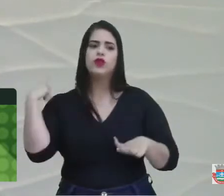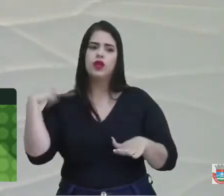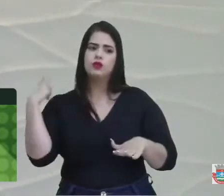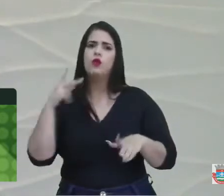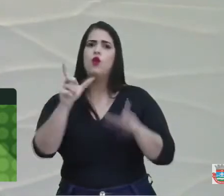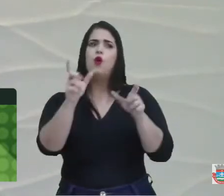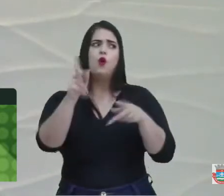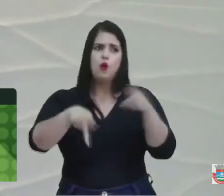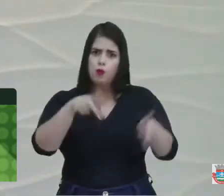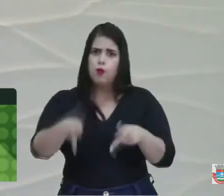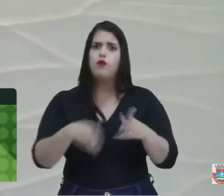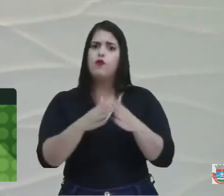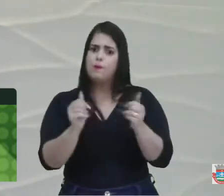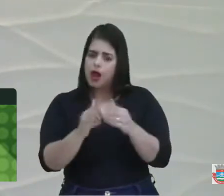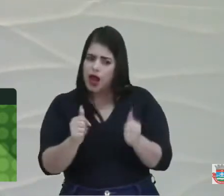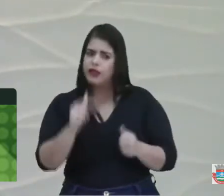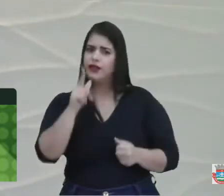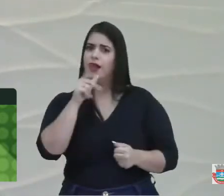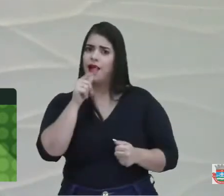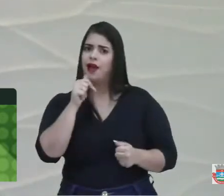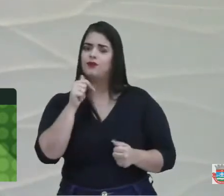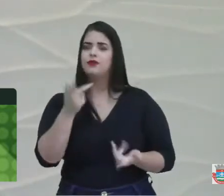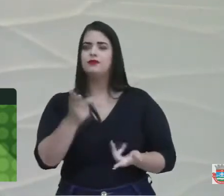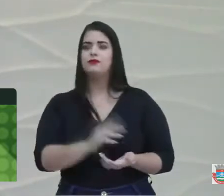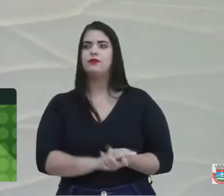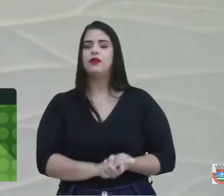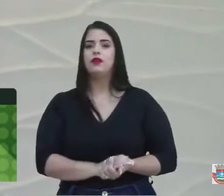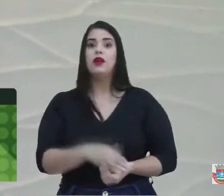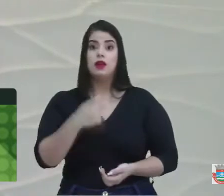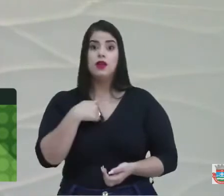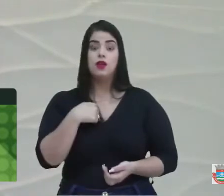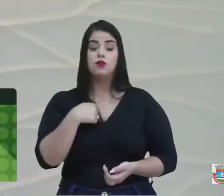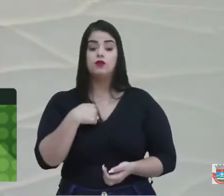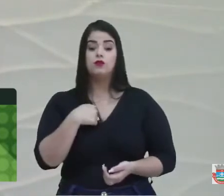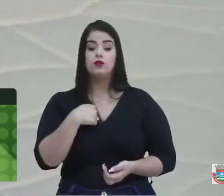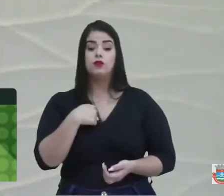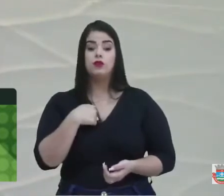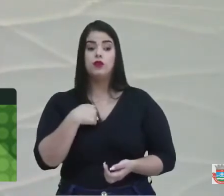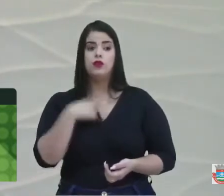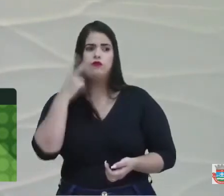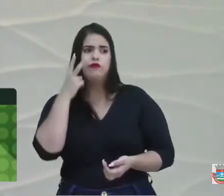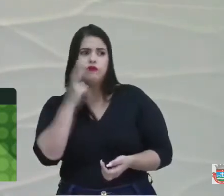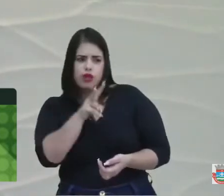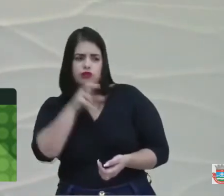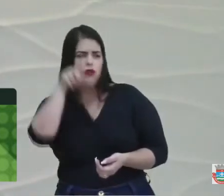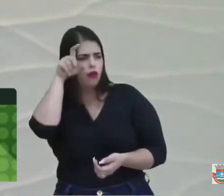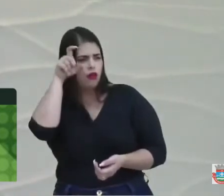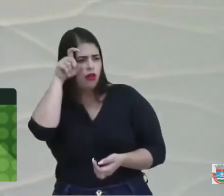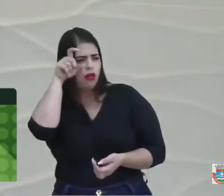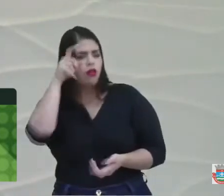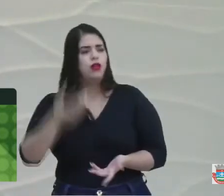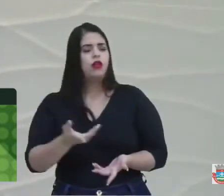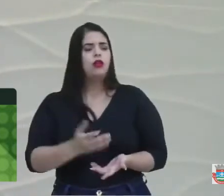vereadoras, a questão do abastecimento de água. E eu tenho notado e observado